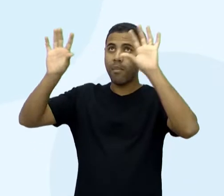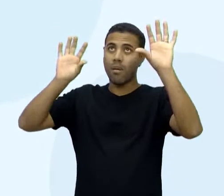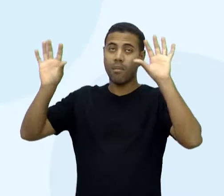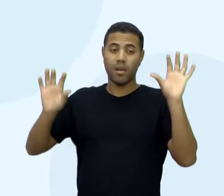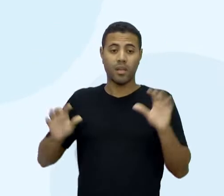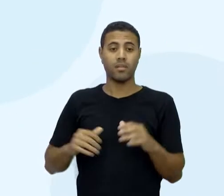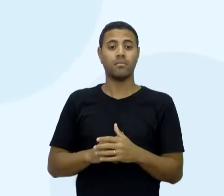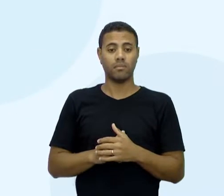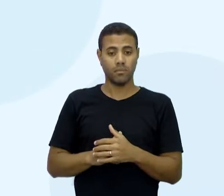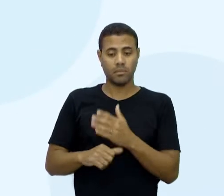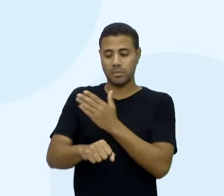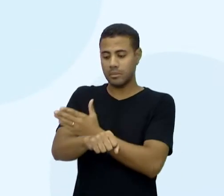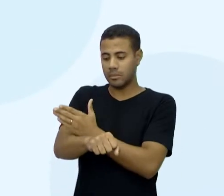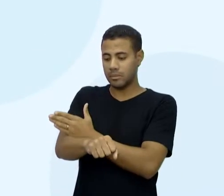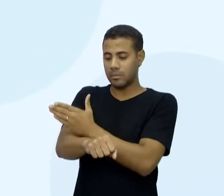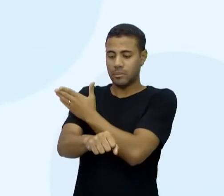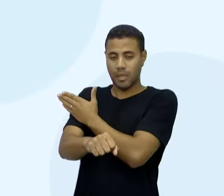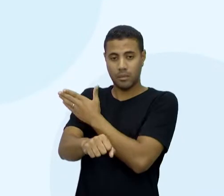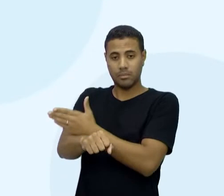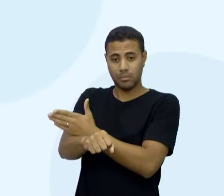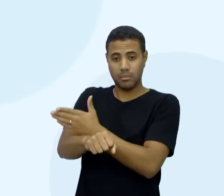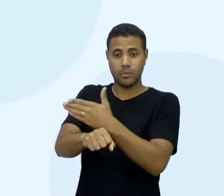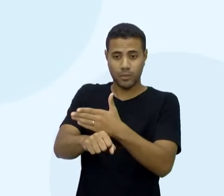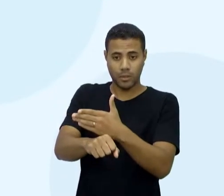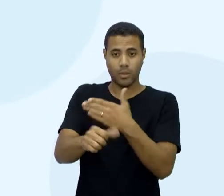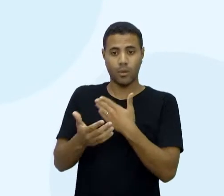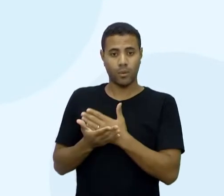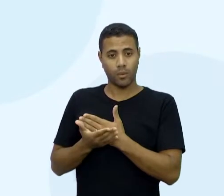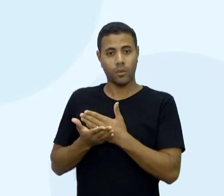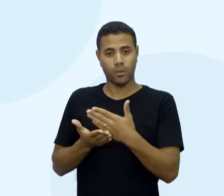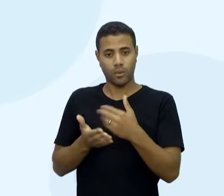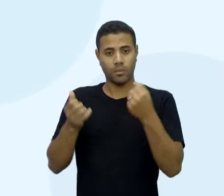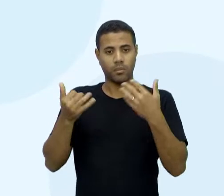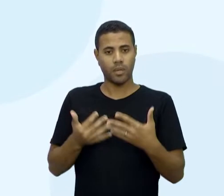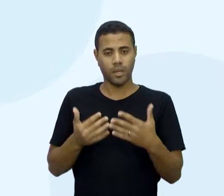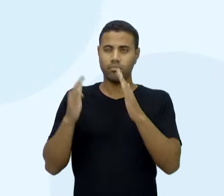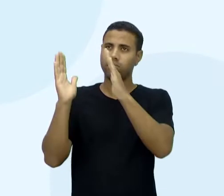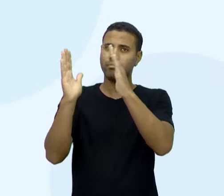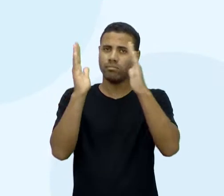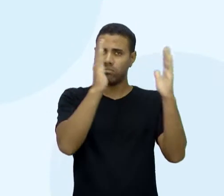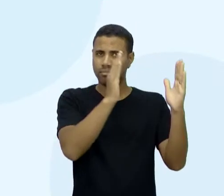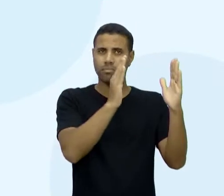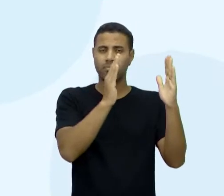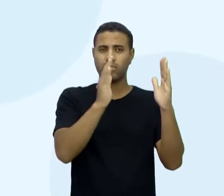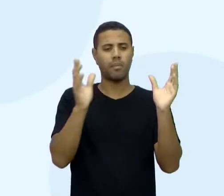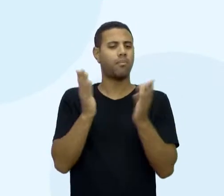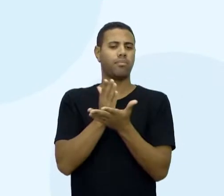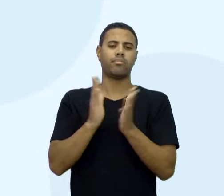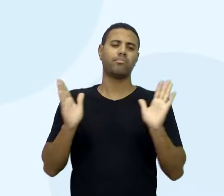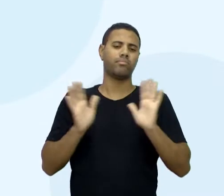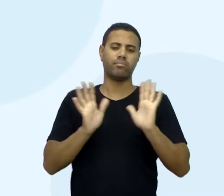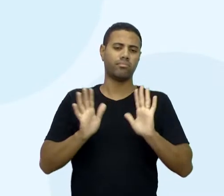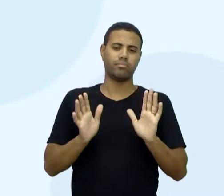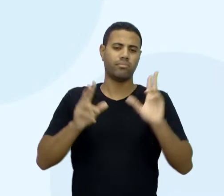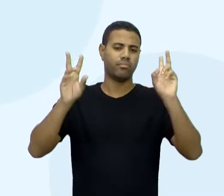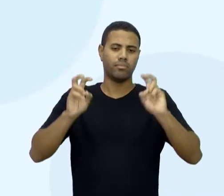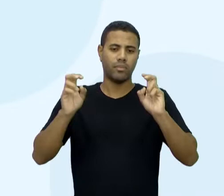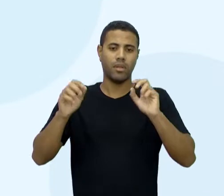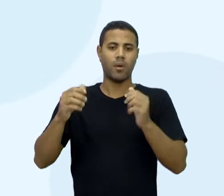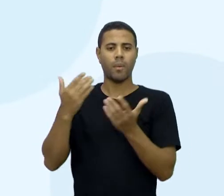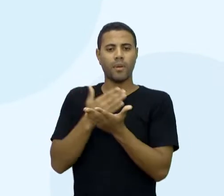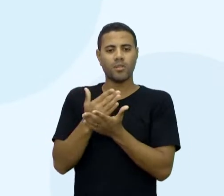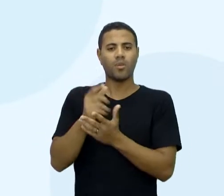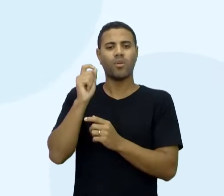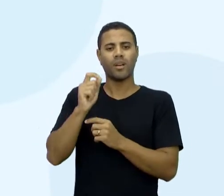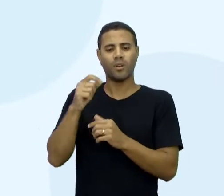período medieval e começo do período moderno, a ideia de biblioteca, né, ela vai embora e a ideia de